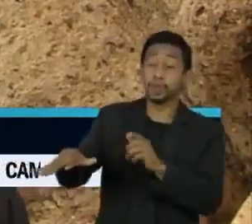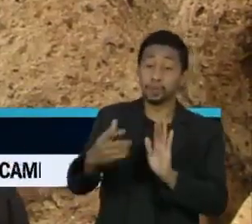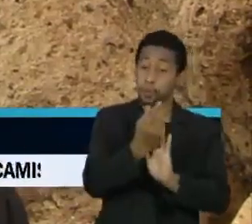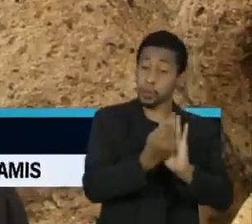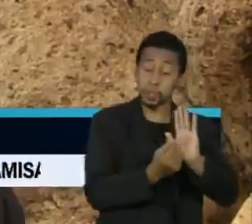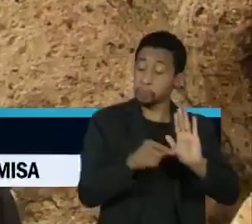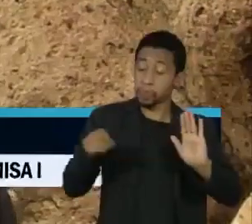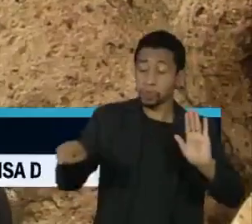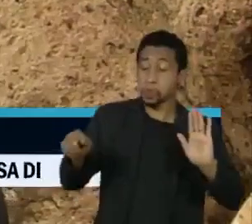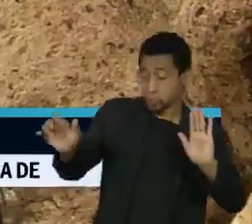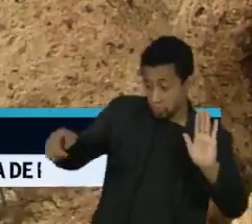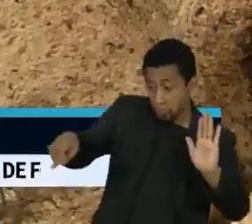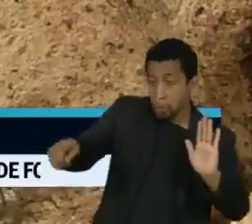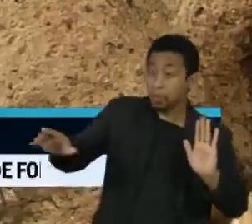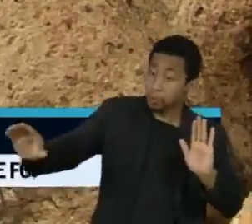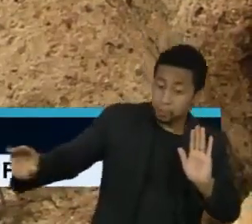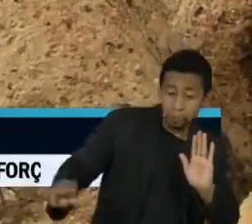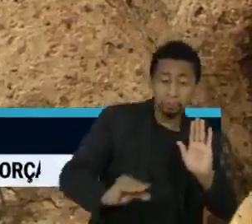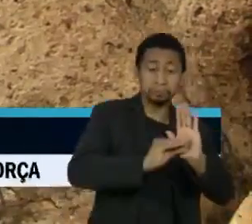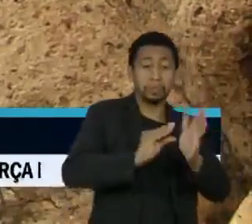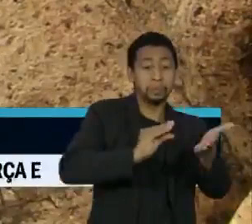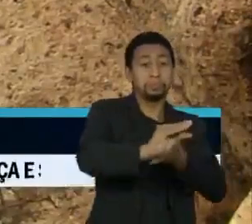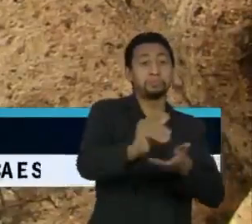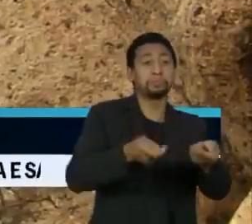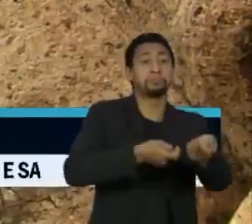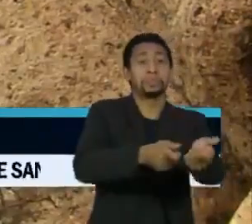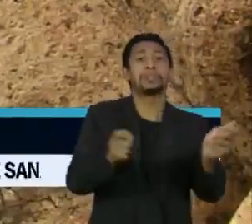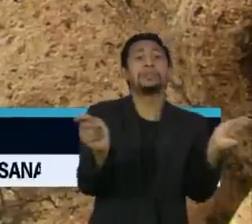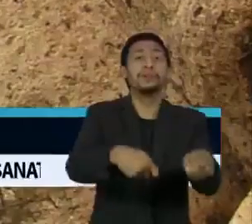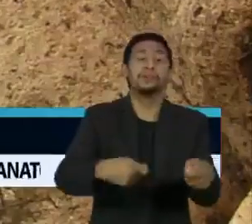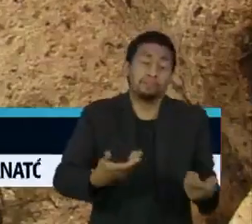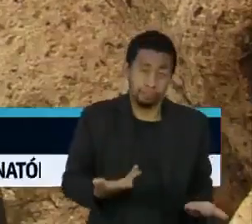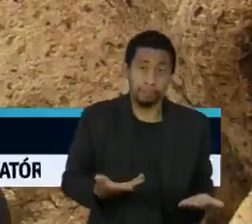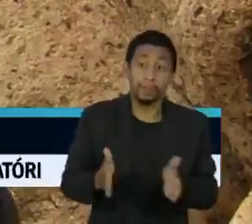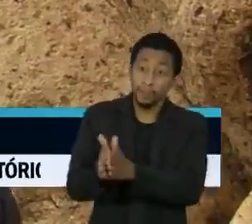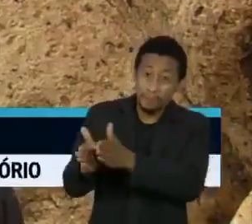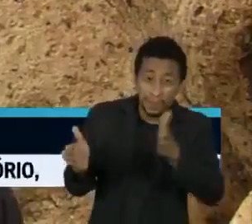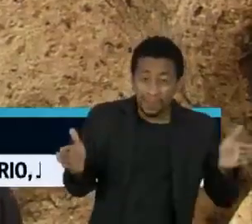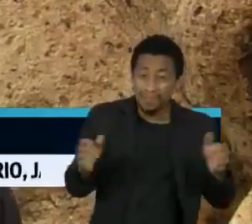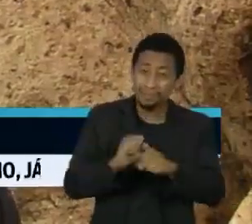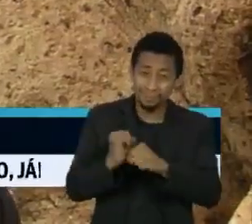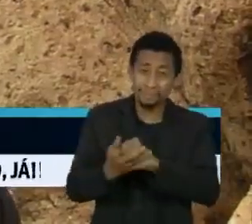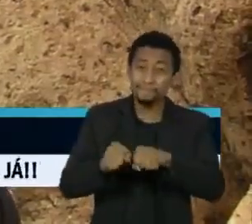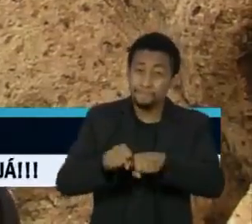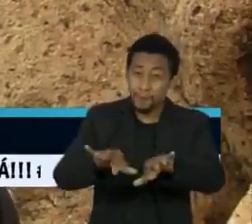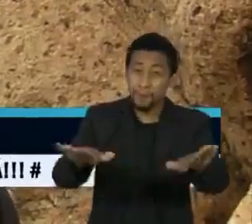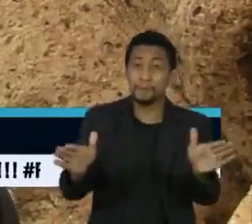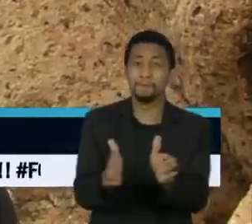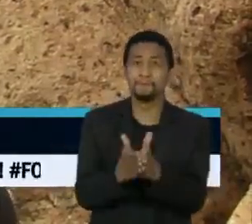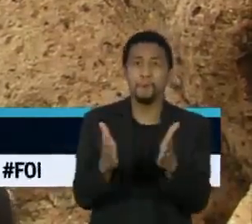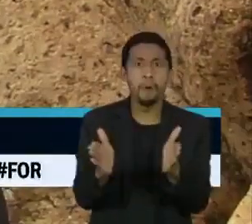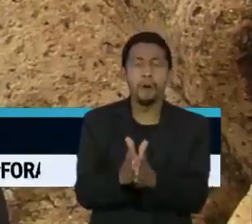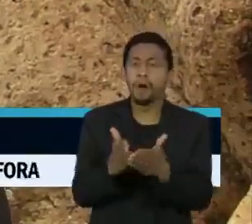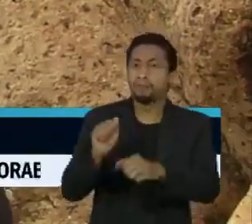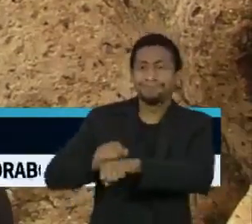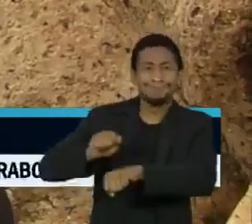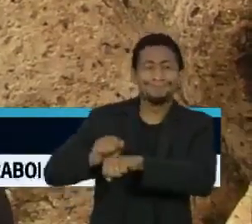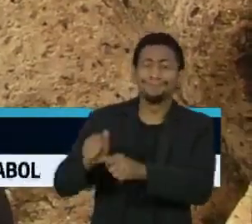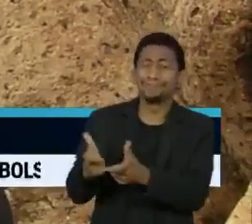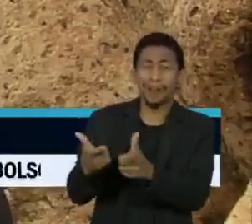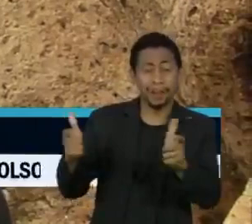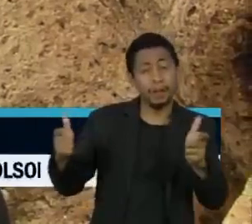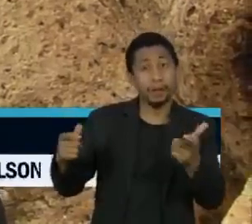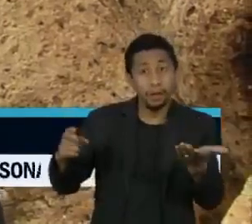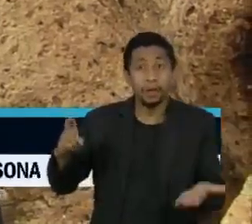pública. E ninguém vai negar que, em face da pandemia, a extensão da pandemia, o aumento da miserabilidade no país, que isso não é